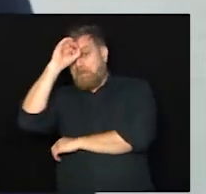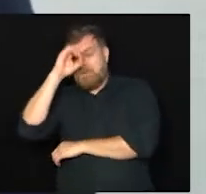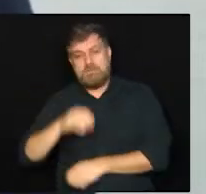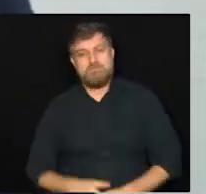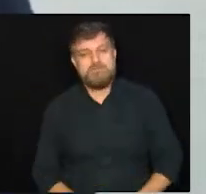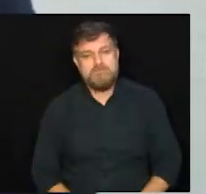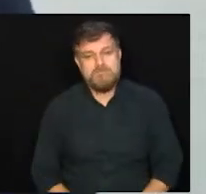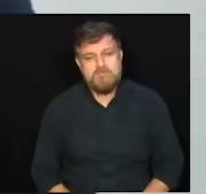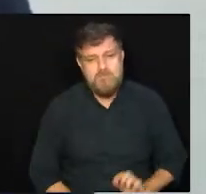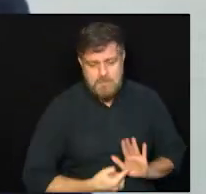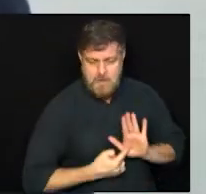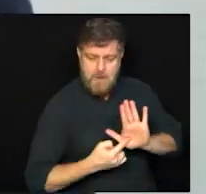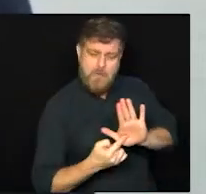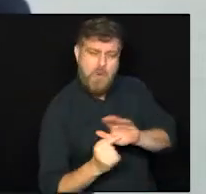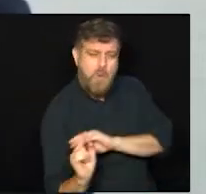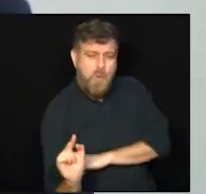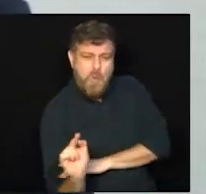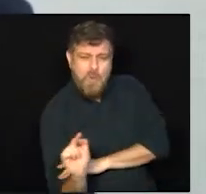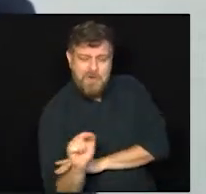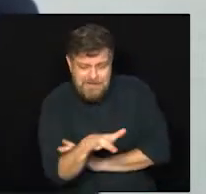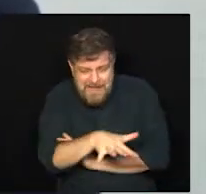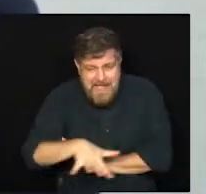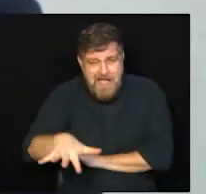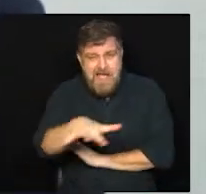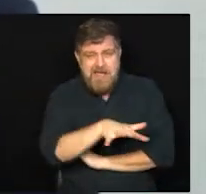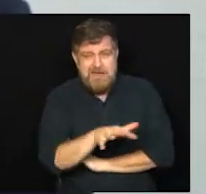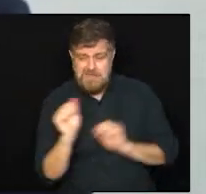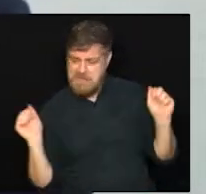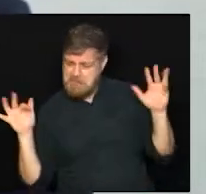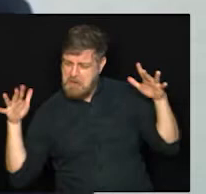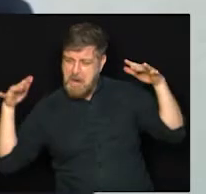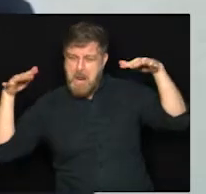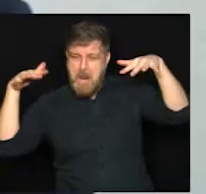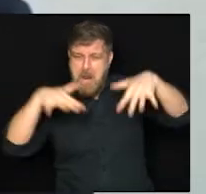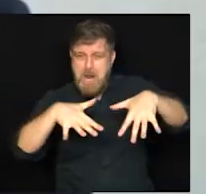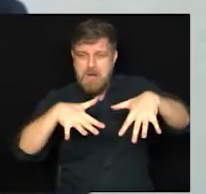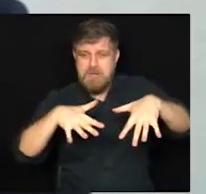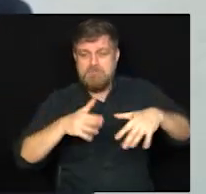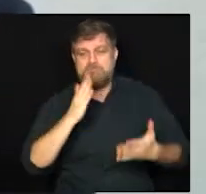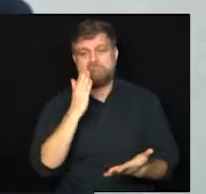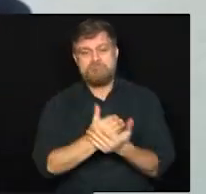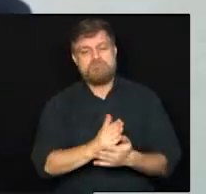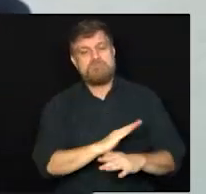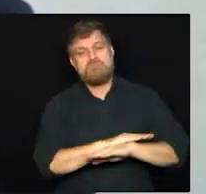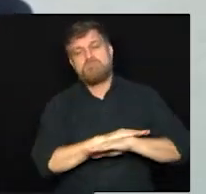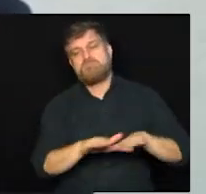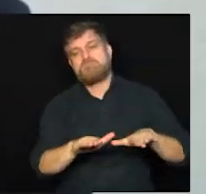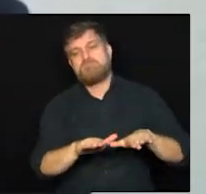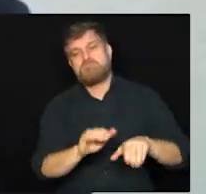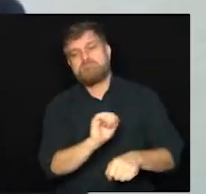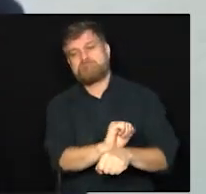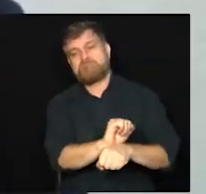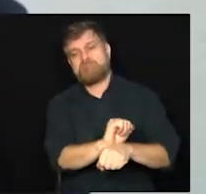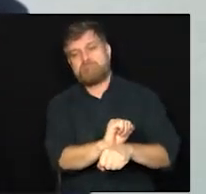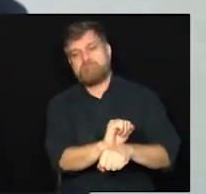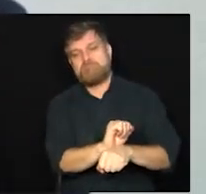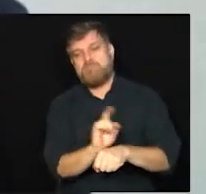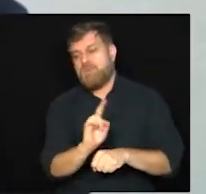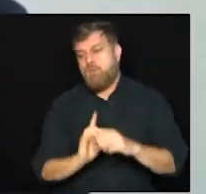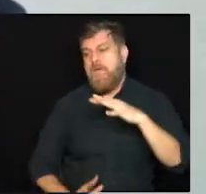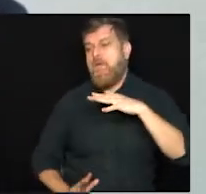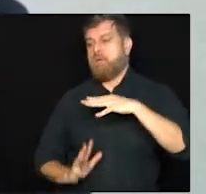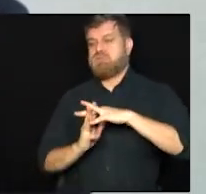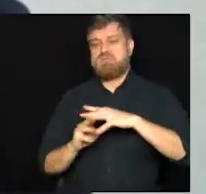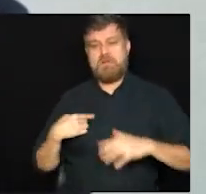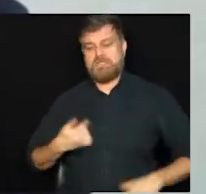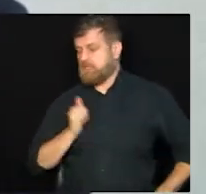E isso mostra que o mercado de eventos, ele praticamente parou. Então, não é exagero a gente